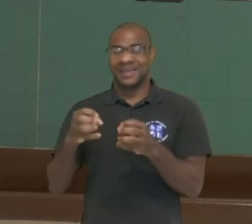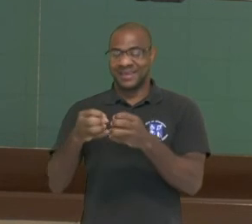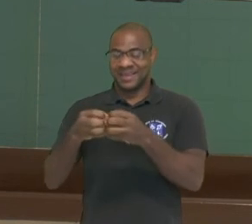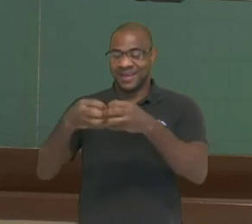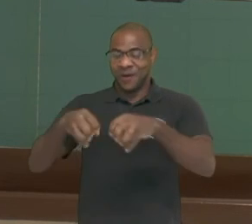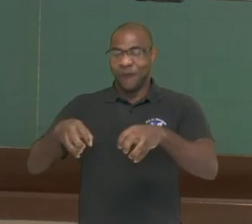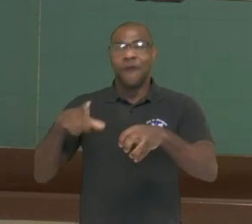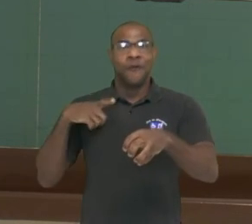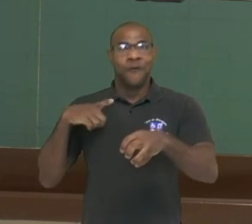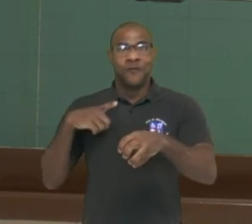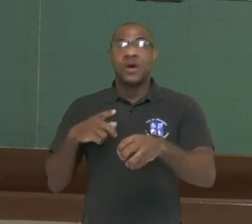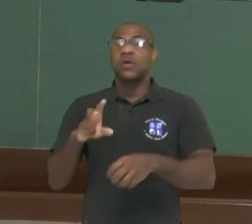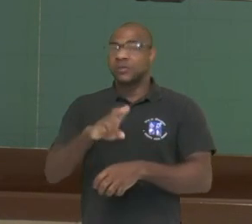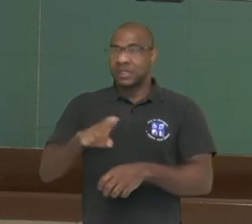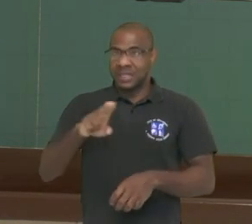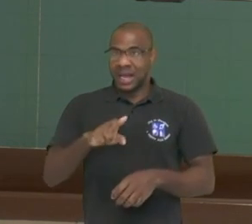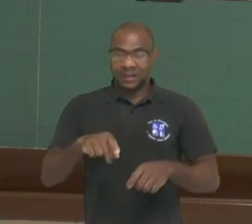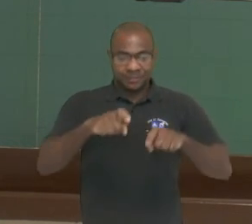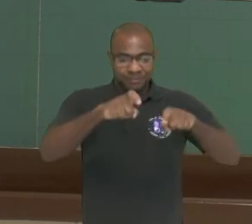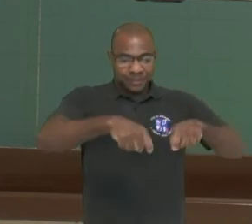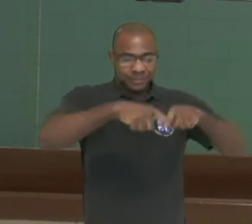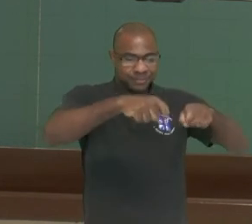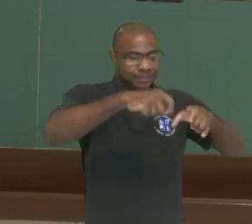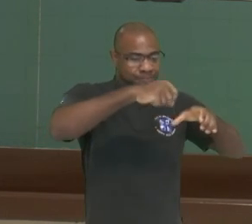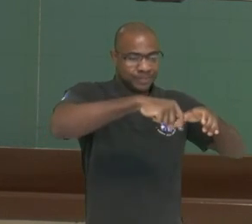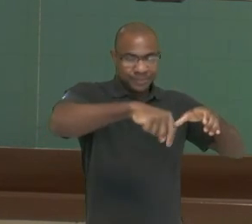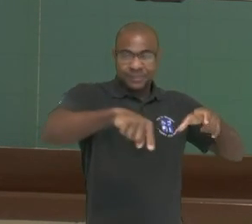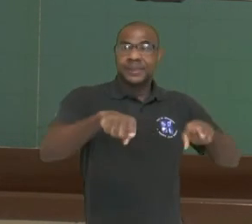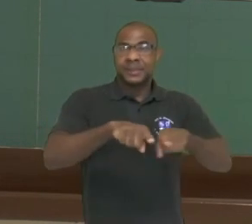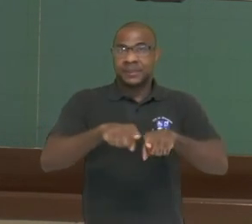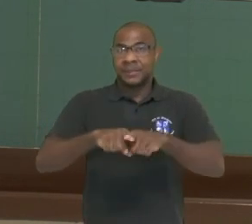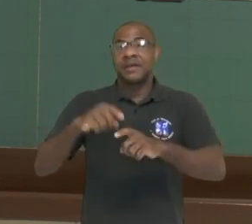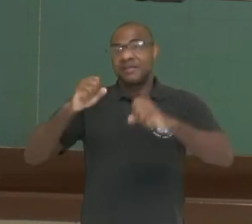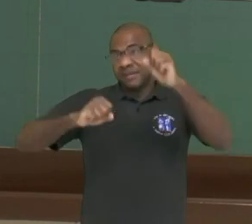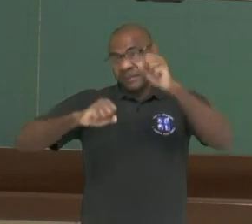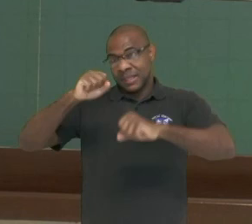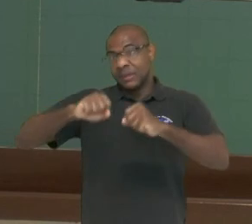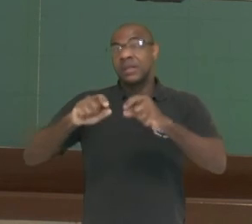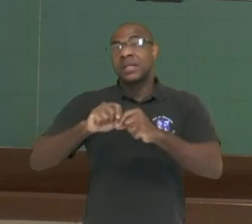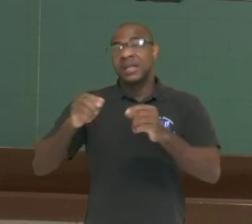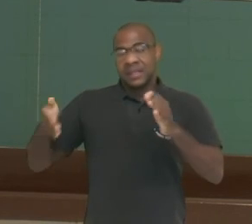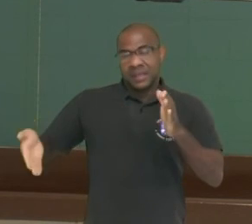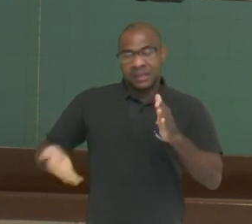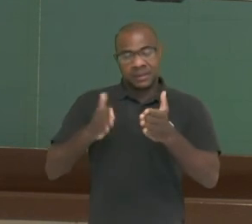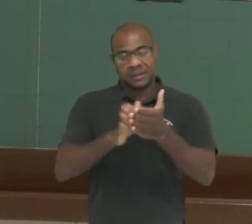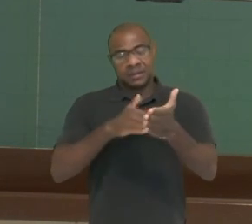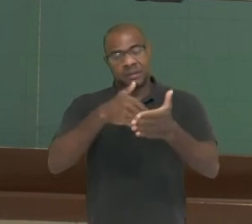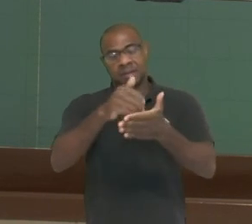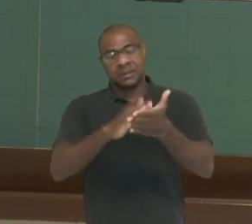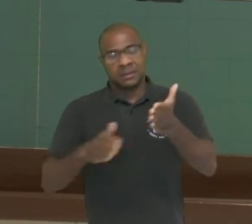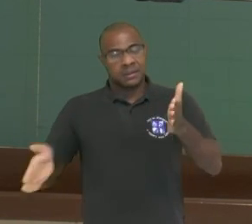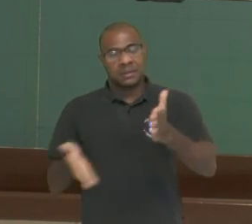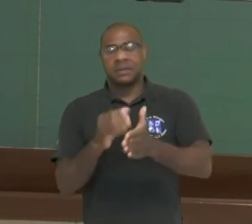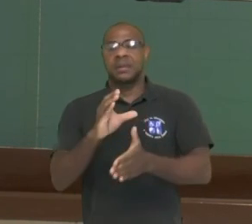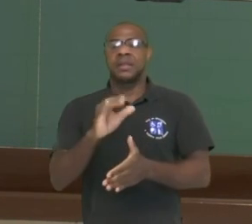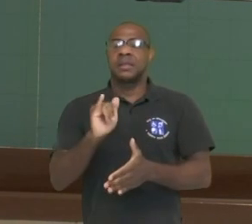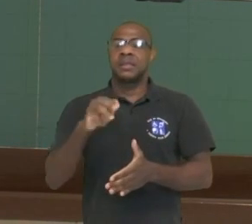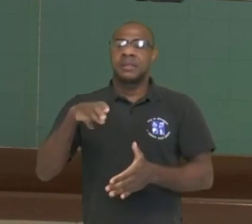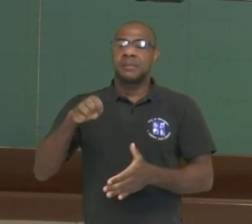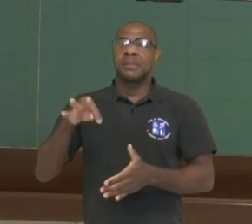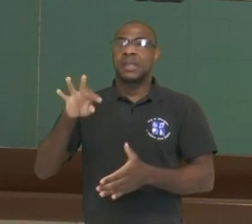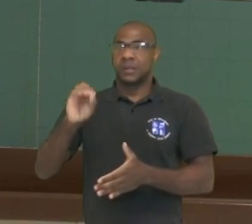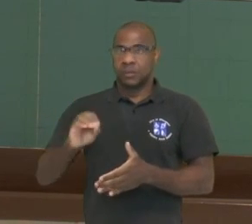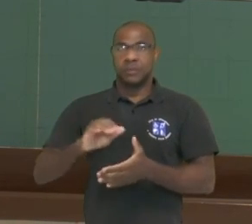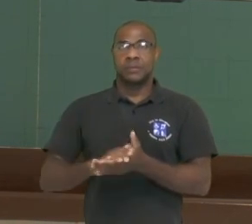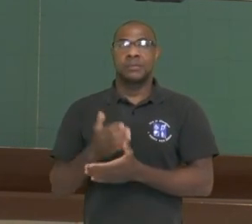é utilizado na agricultura para correção da acidez e também na fabricação do cimento. E o carbonato de sódio,